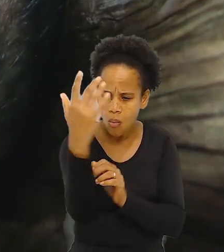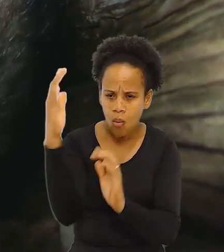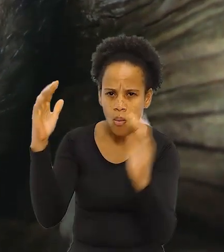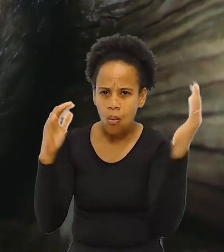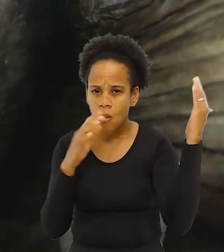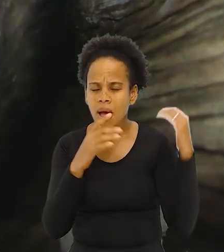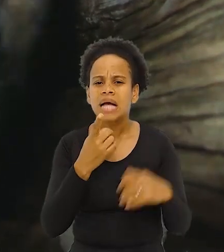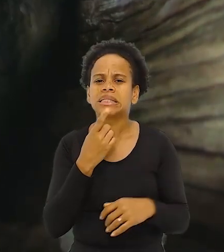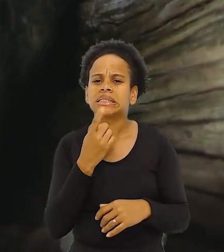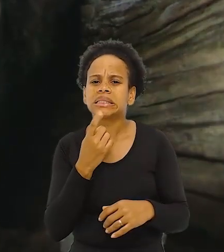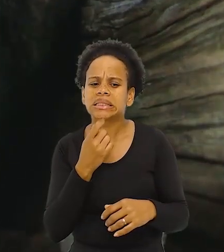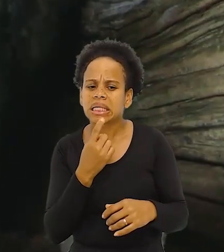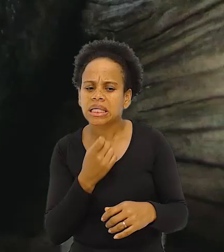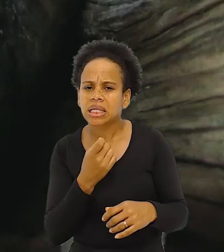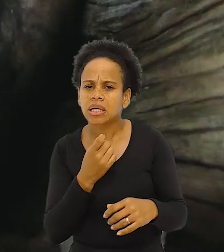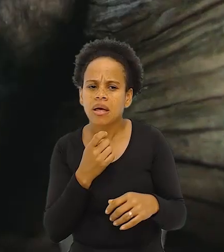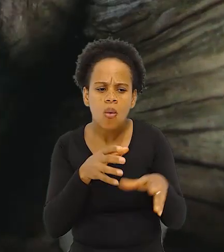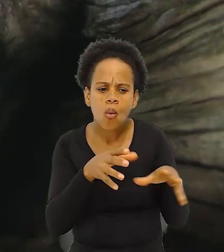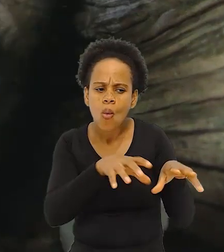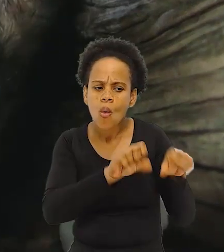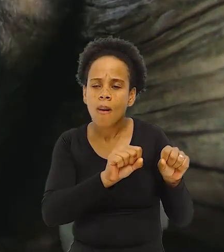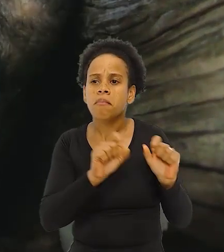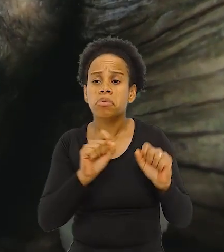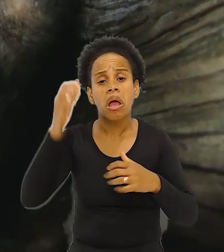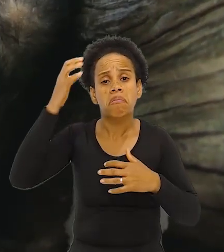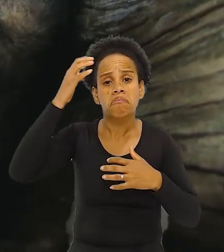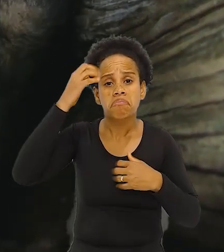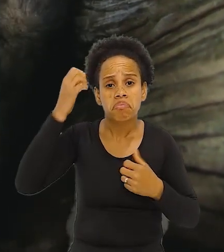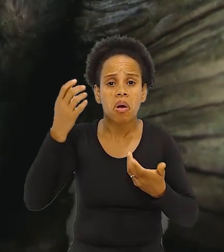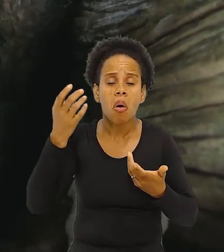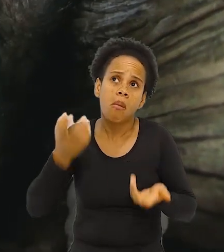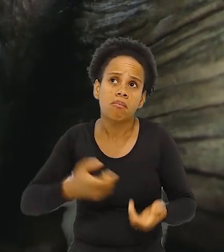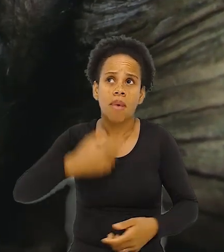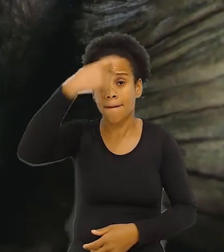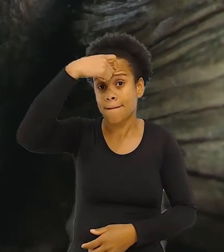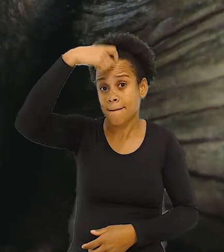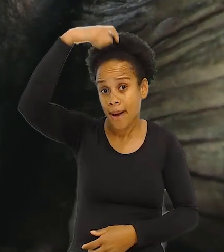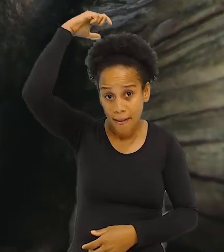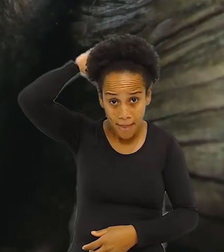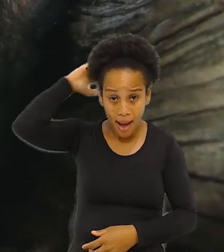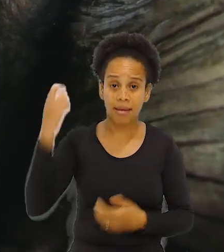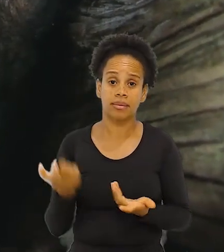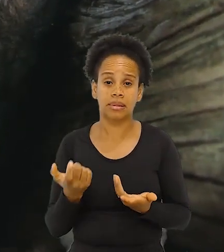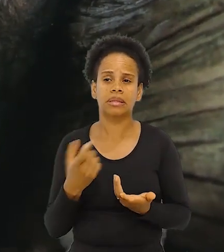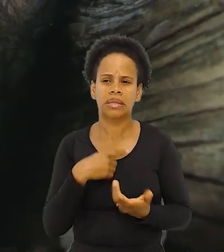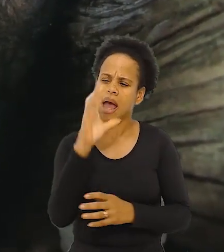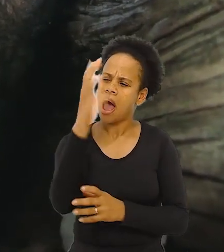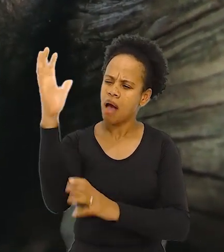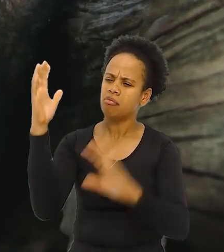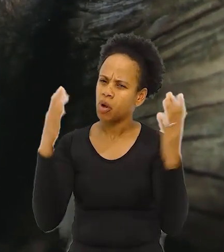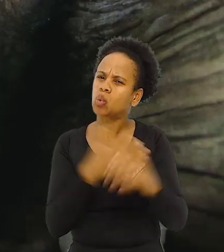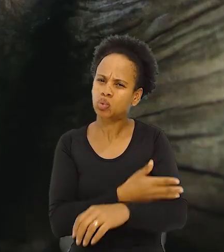fontes sanguíneas podem ser marsupiais como gambás, que são comuns em áreas